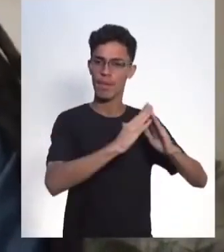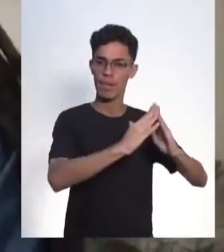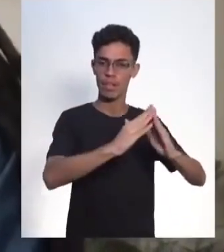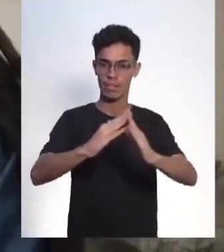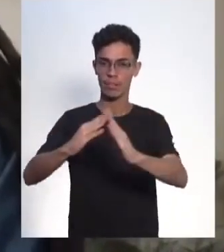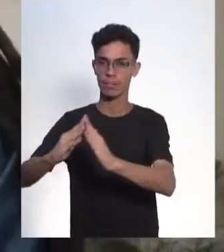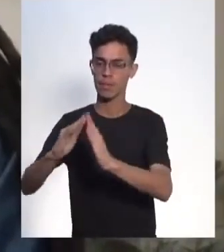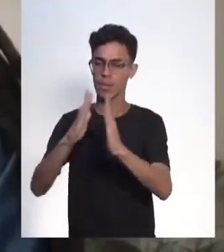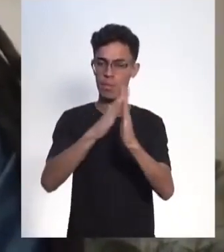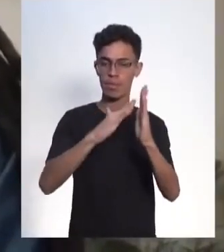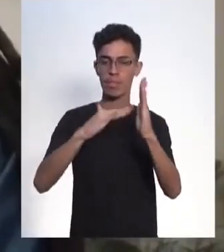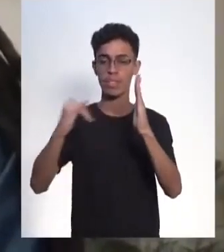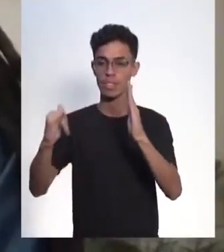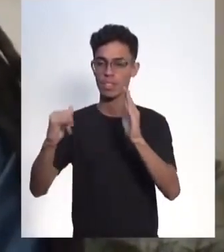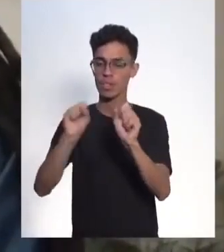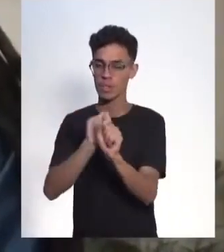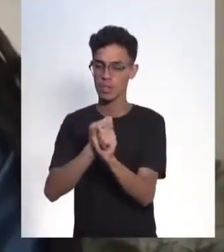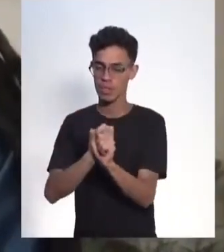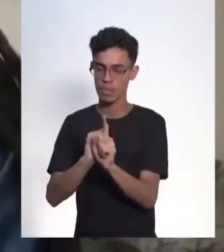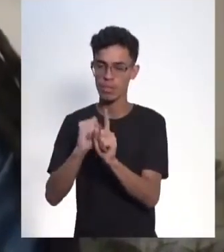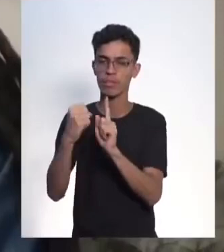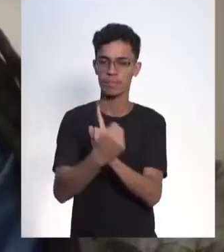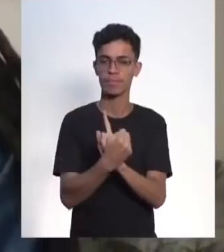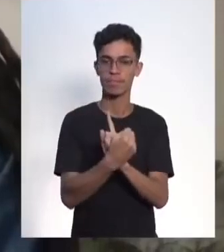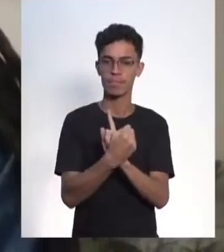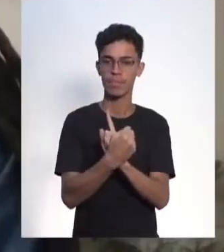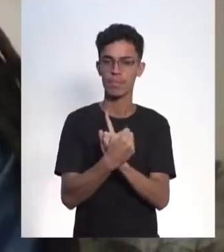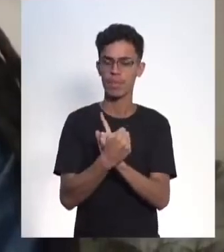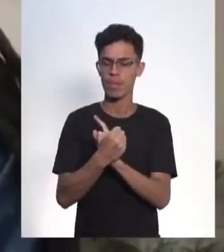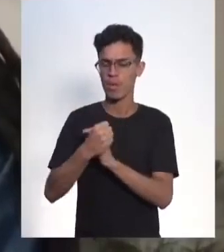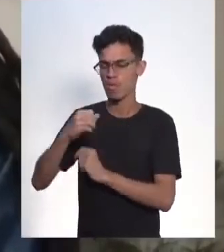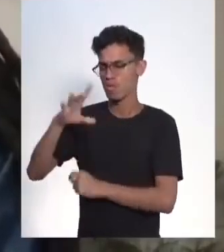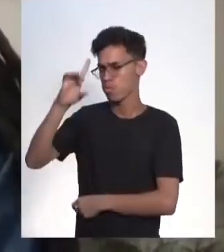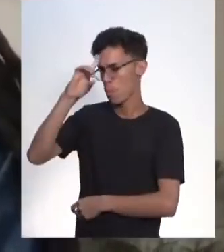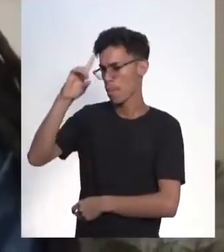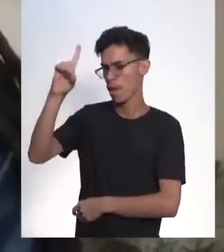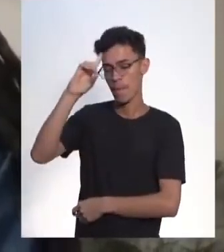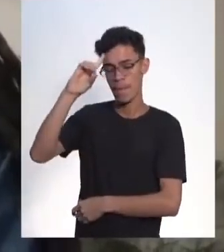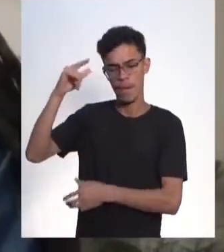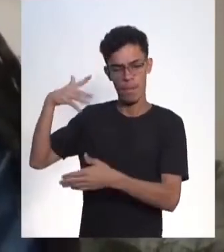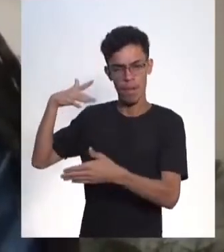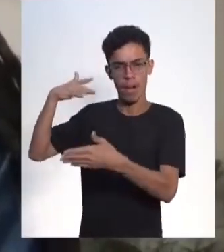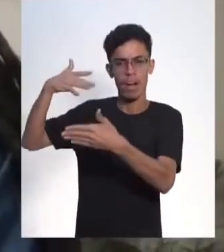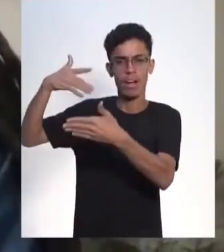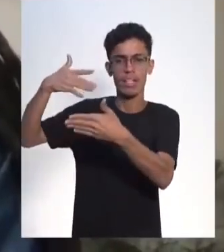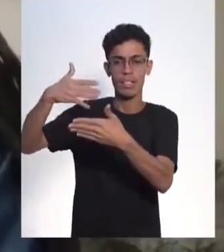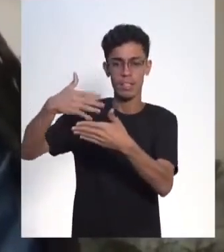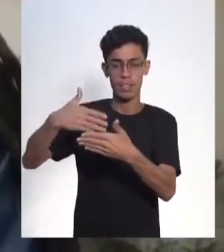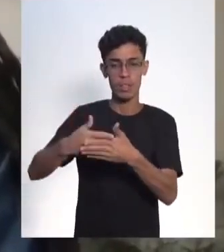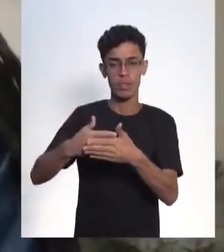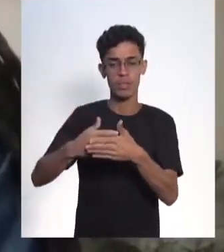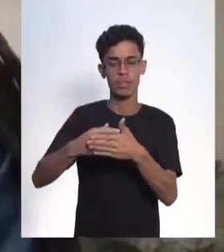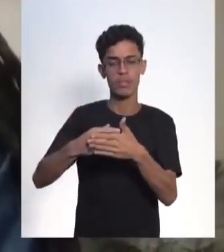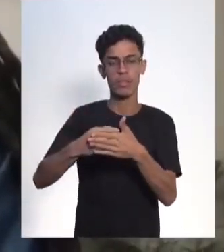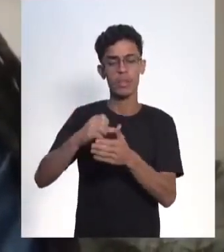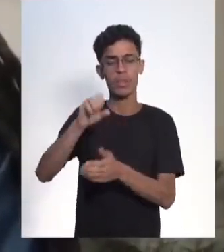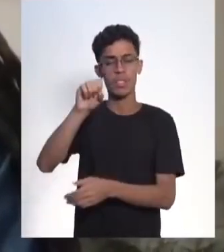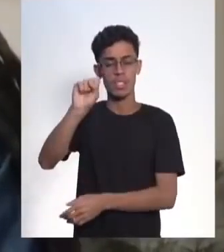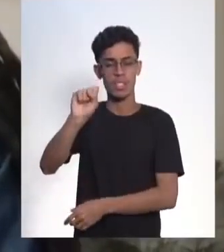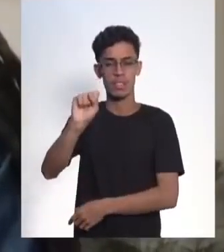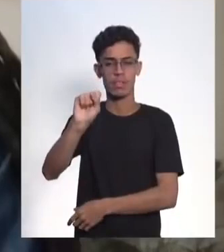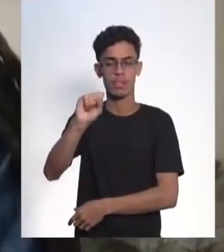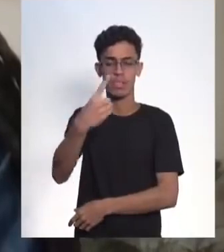nossa sociedade contemporânea, e os documentos já vêm mostrando que nas primeiras décadas do século XVI, por volta